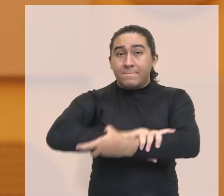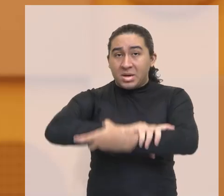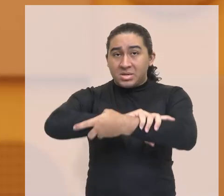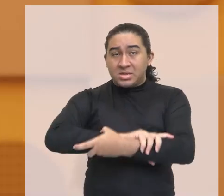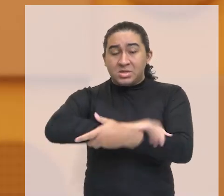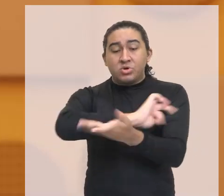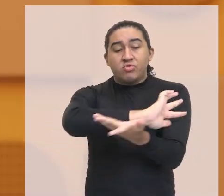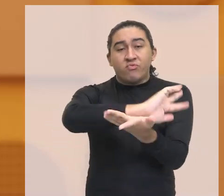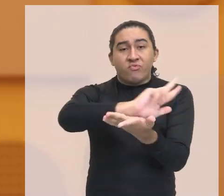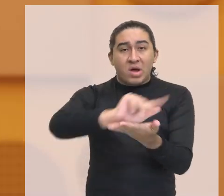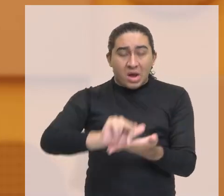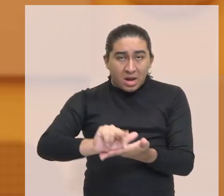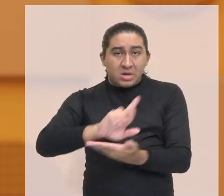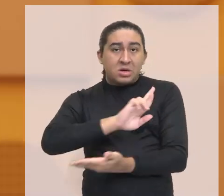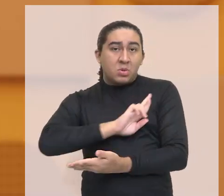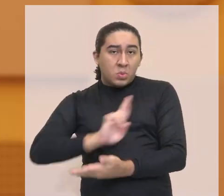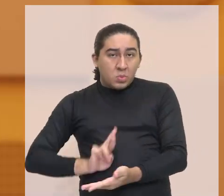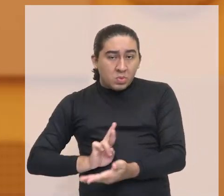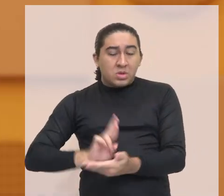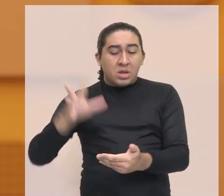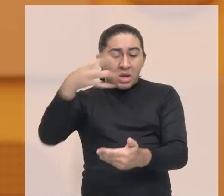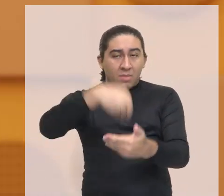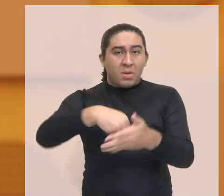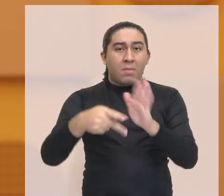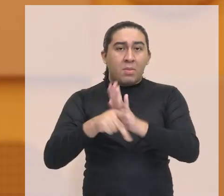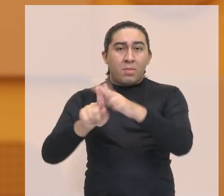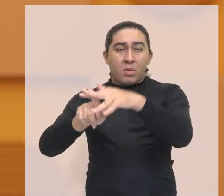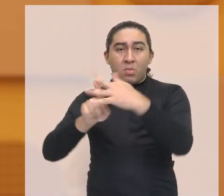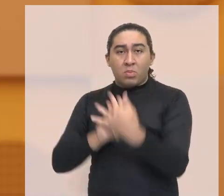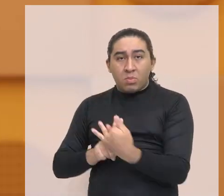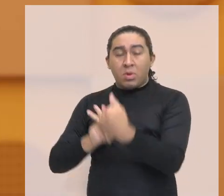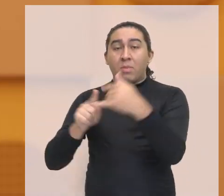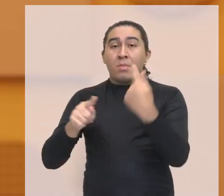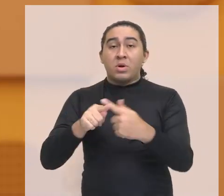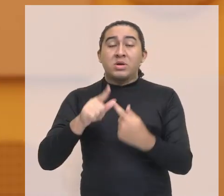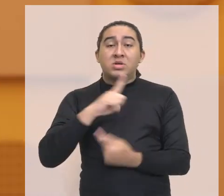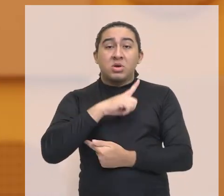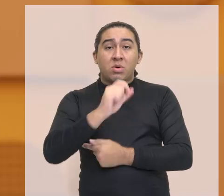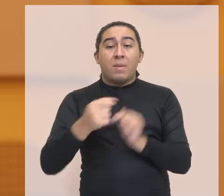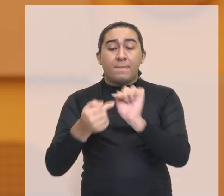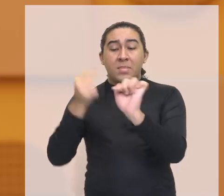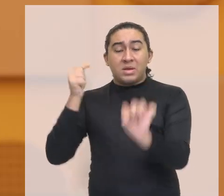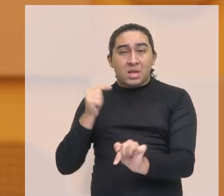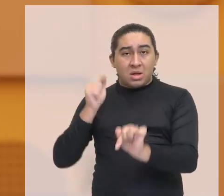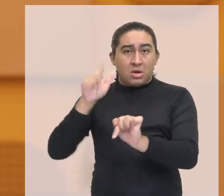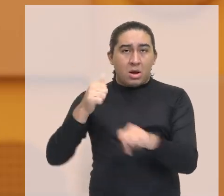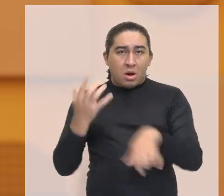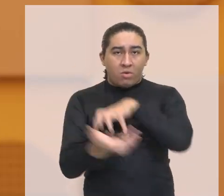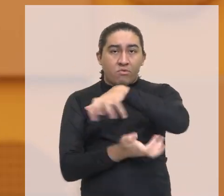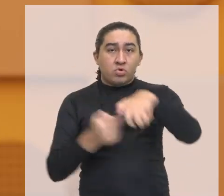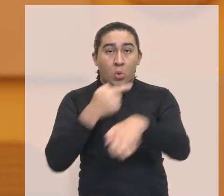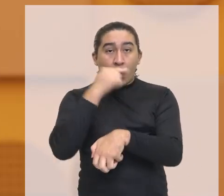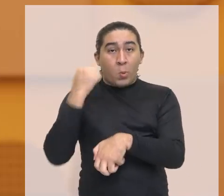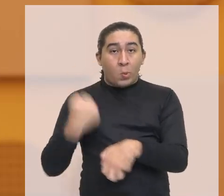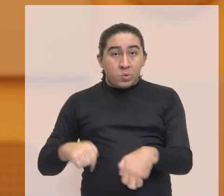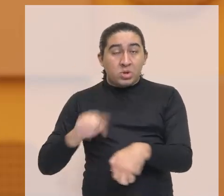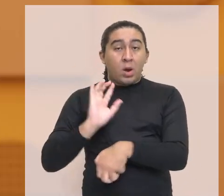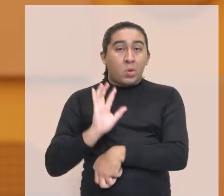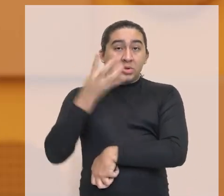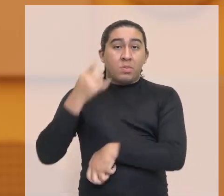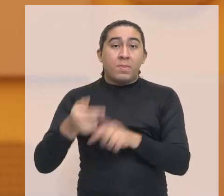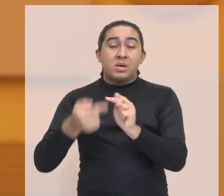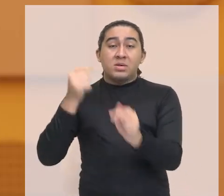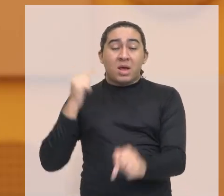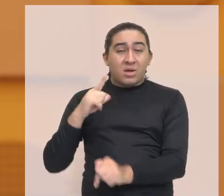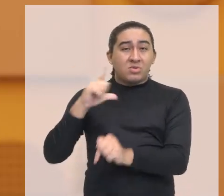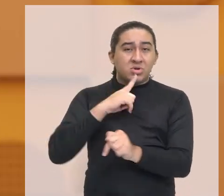de repúblicas socialistas soviéticas, porque vinham ali da Revolução Russa, a princípio, onde os soviéticos,